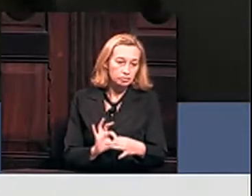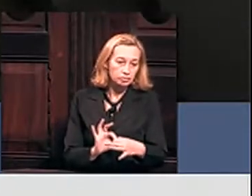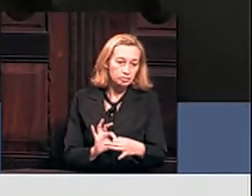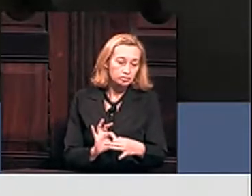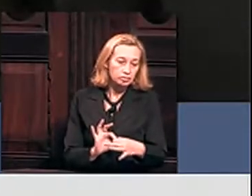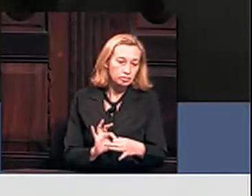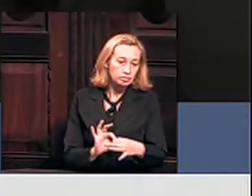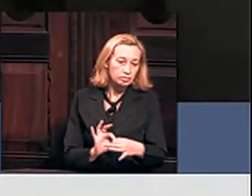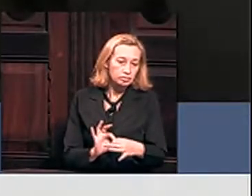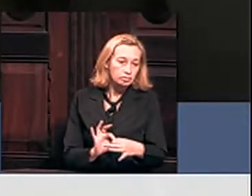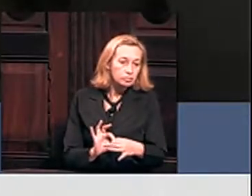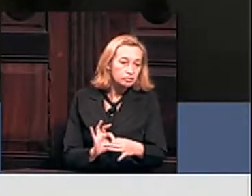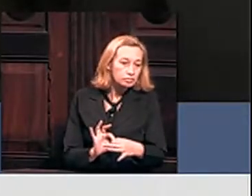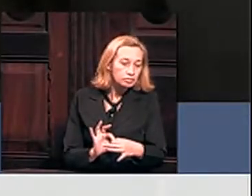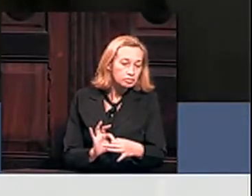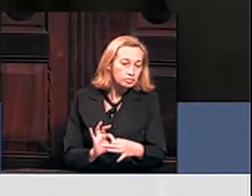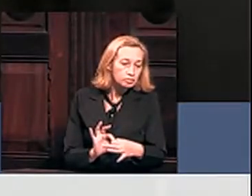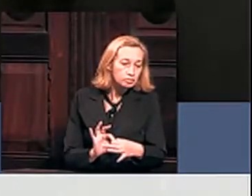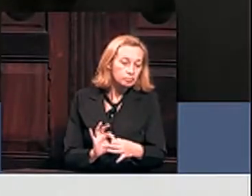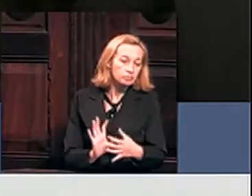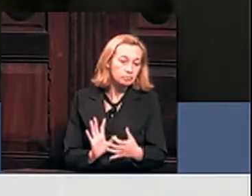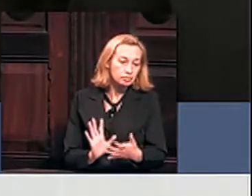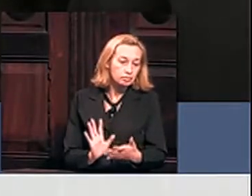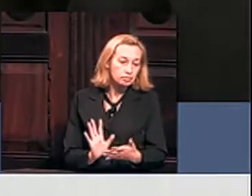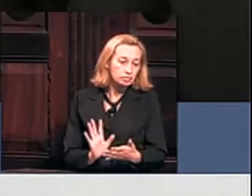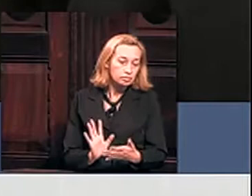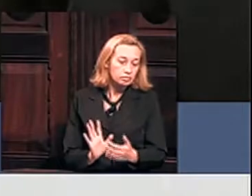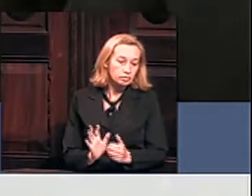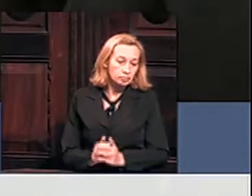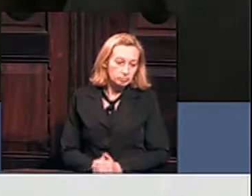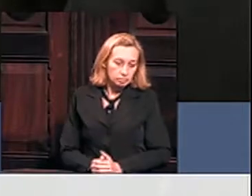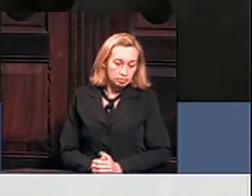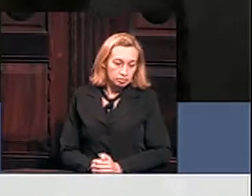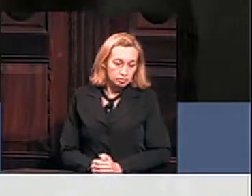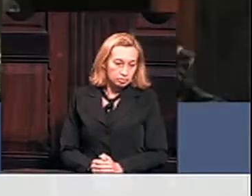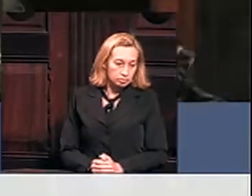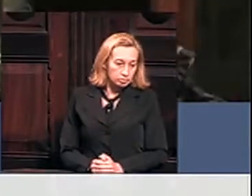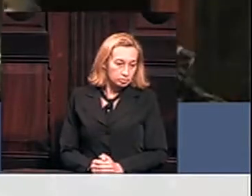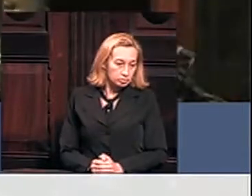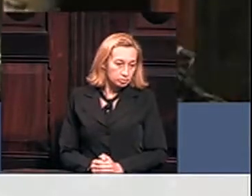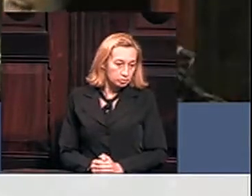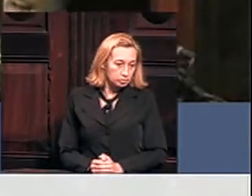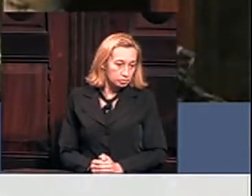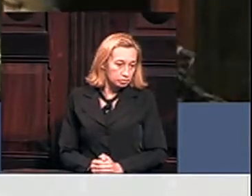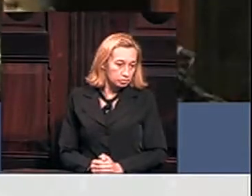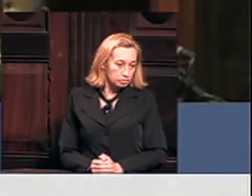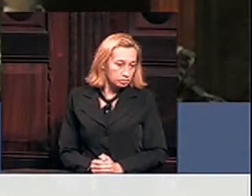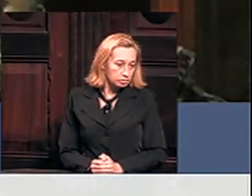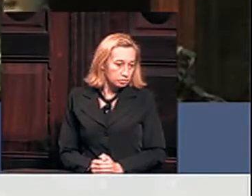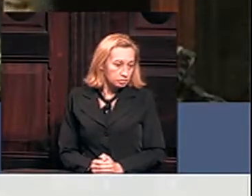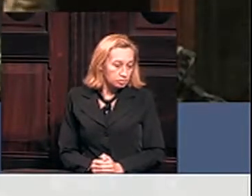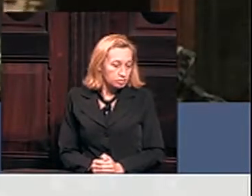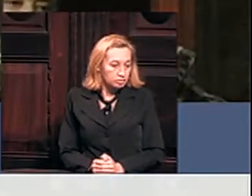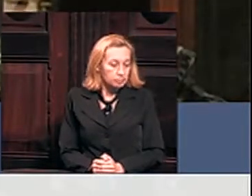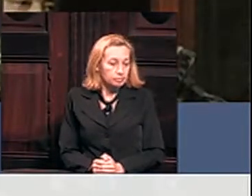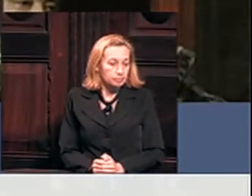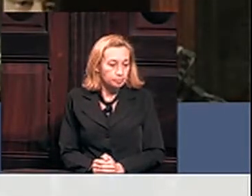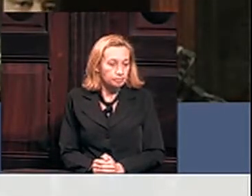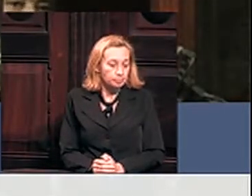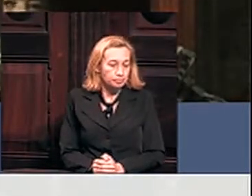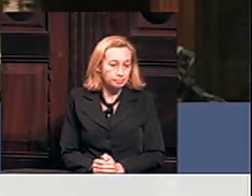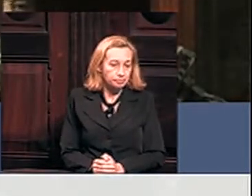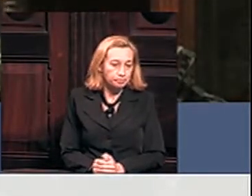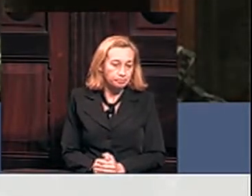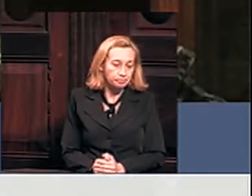passa a ser poderão. Ok. Ser. Perfeito. Então, a questão do terceiro eixo também foi incluída aí, deputado? Ok.